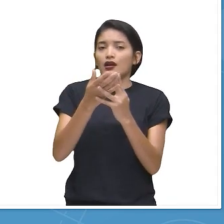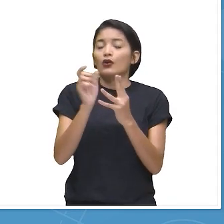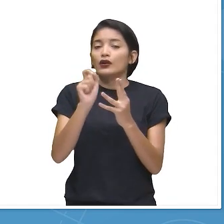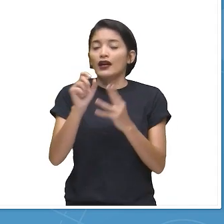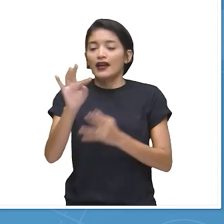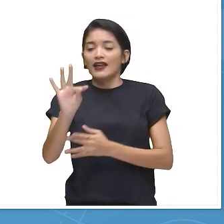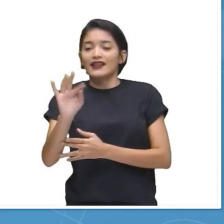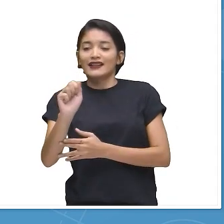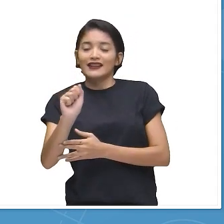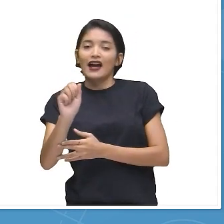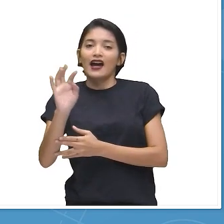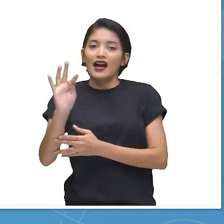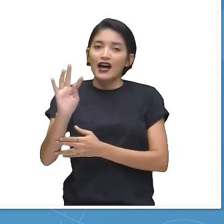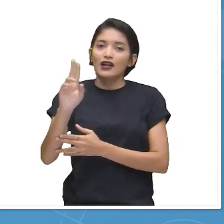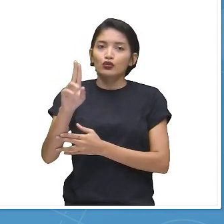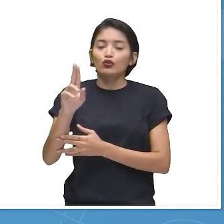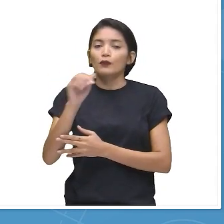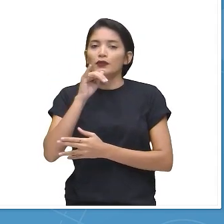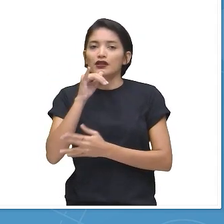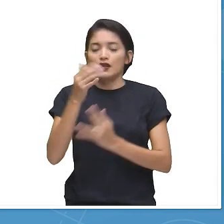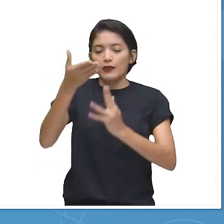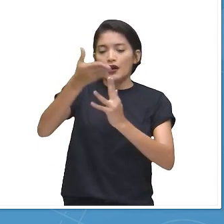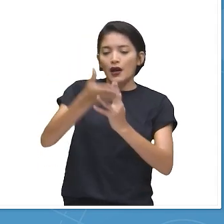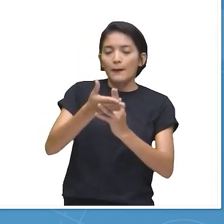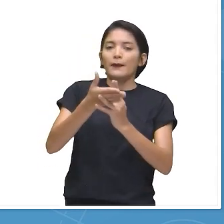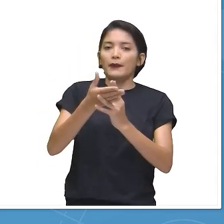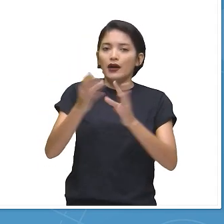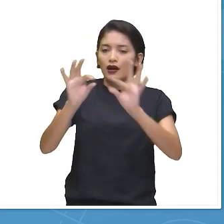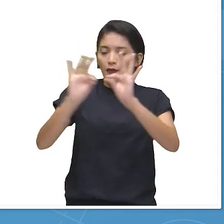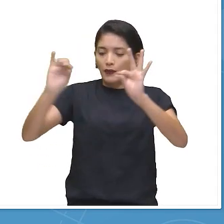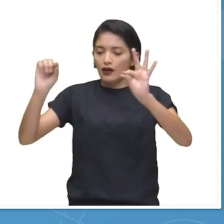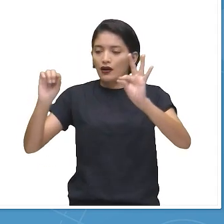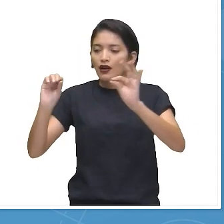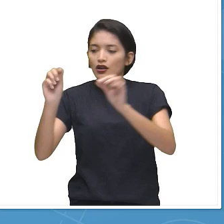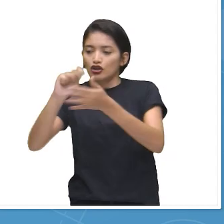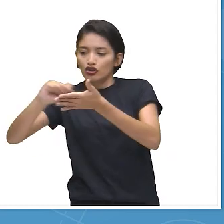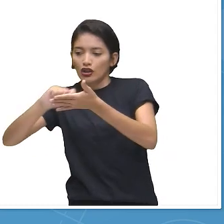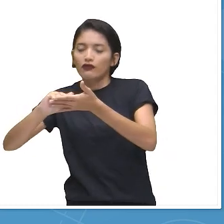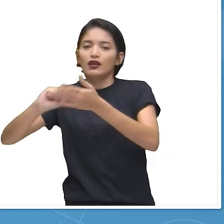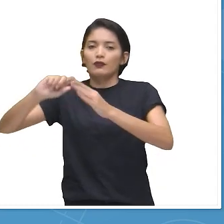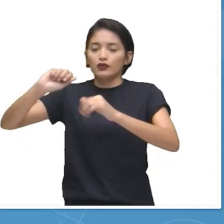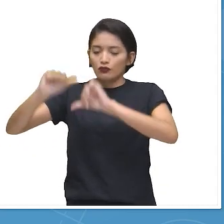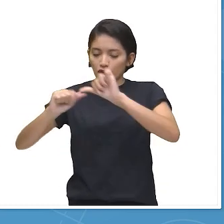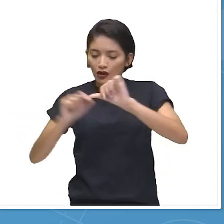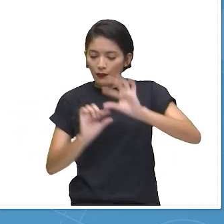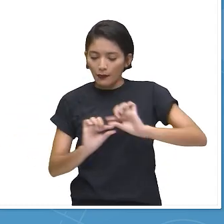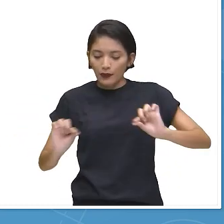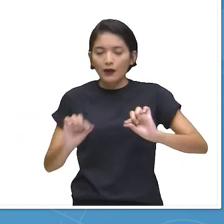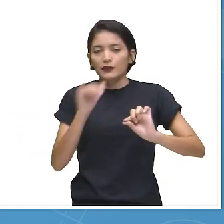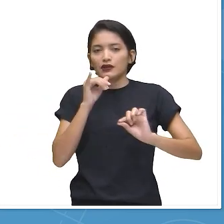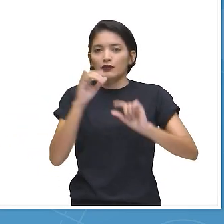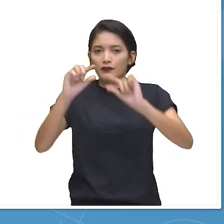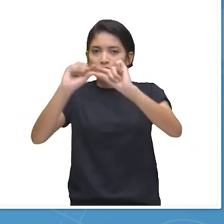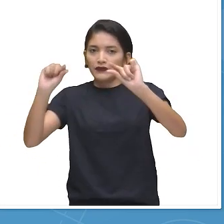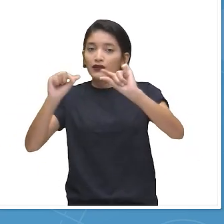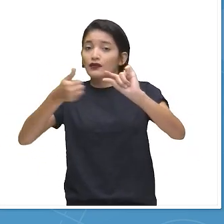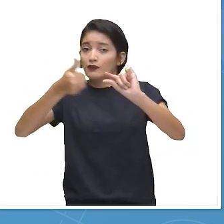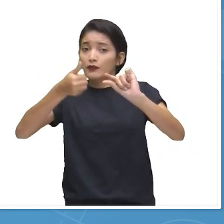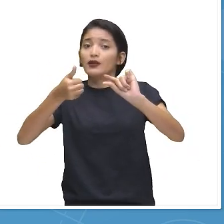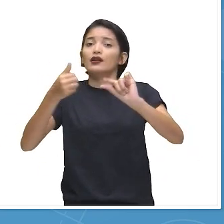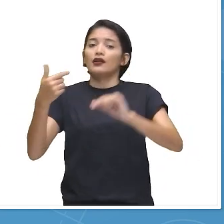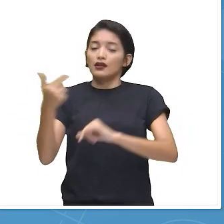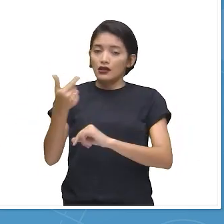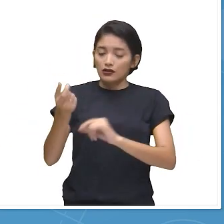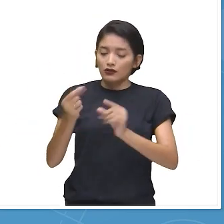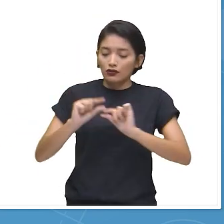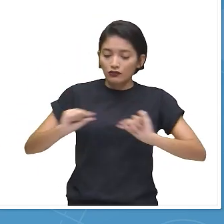tiver que translinear, né, passar de uma linha para outra, eu vou escrever uma sílaba numa linha, a primeira, e a segunda